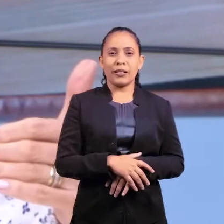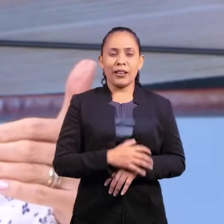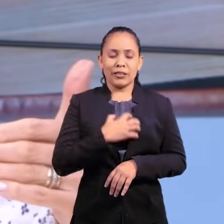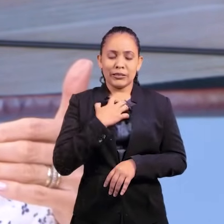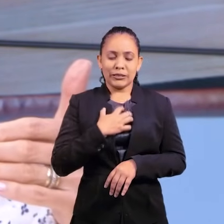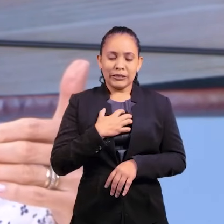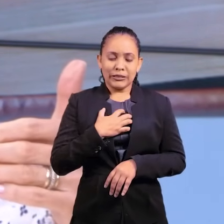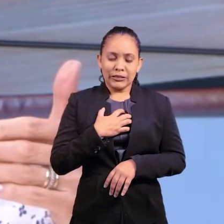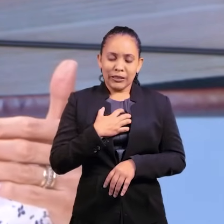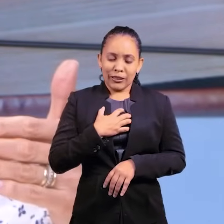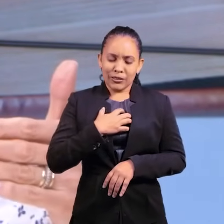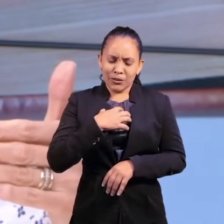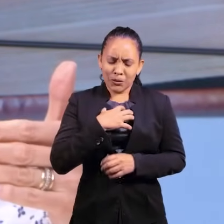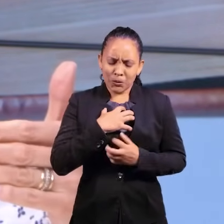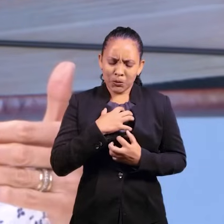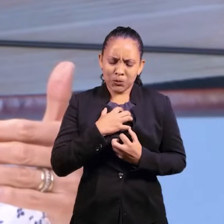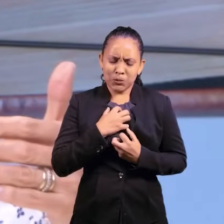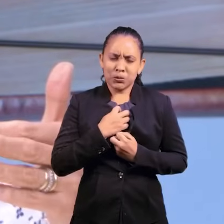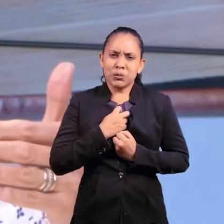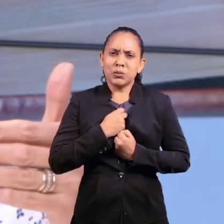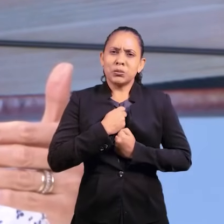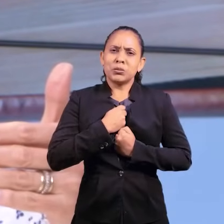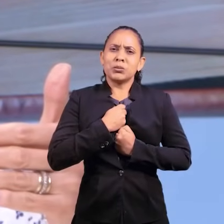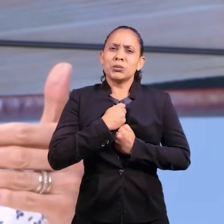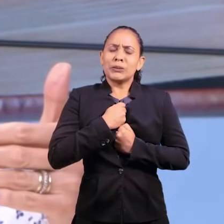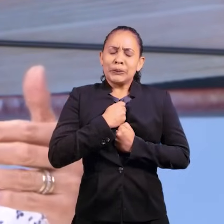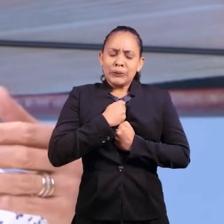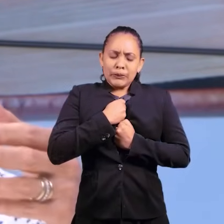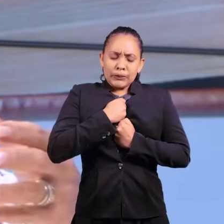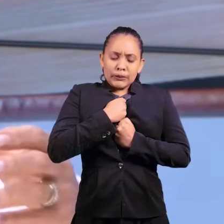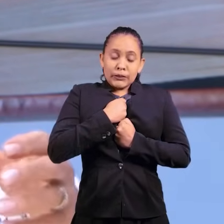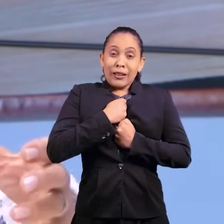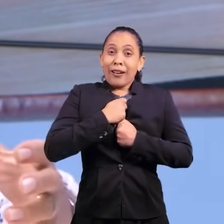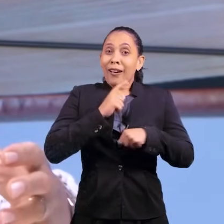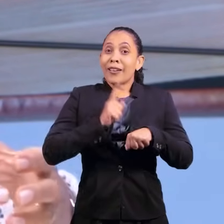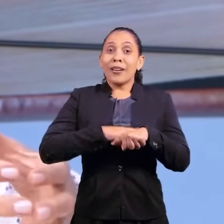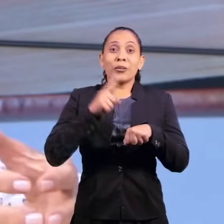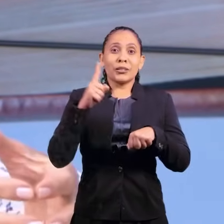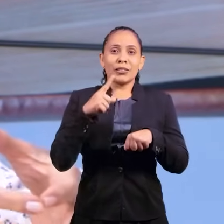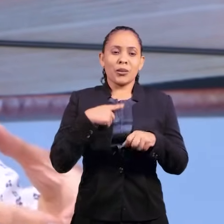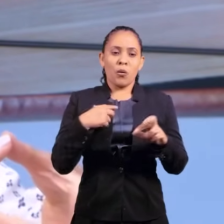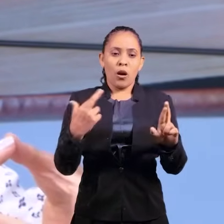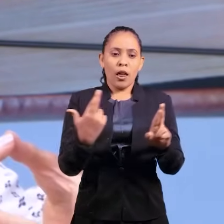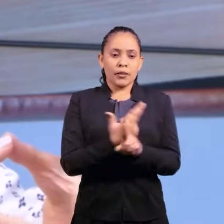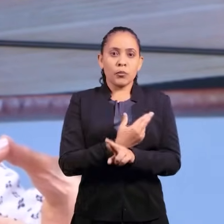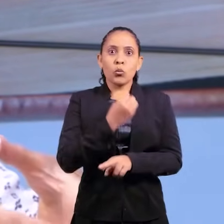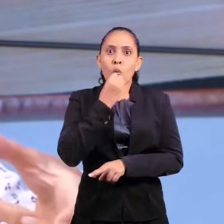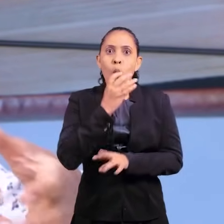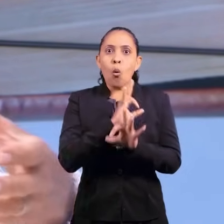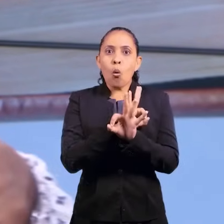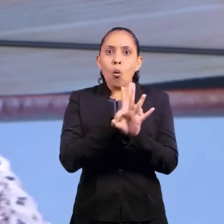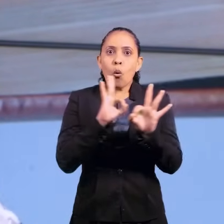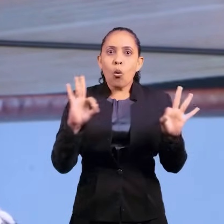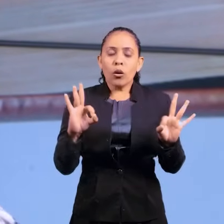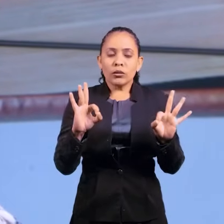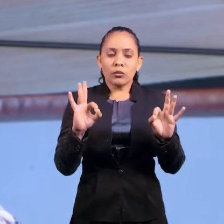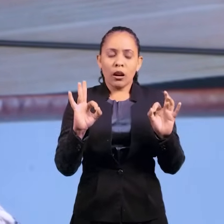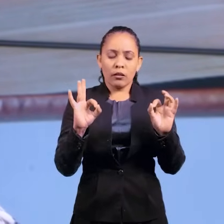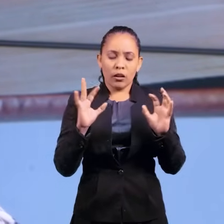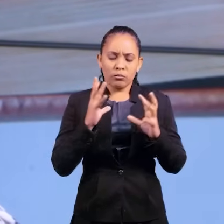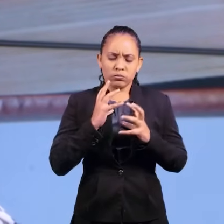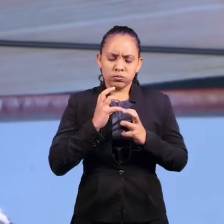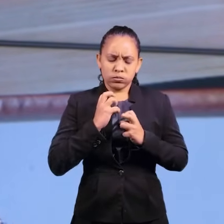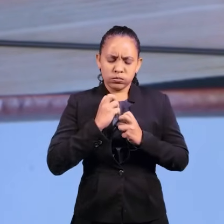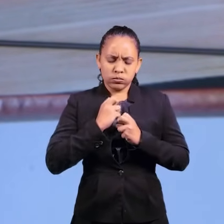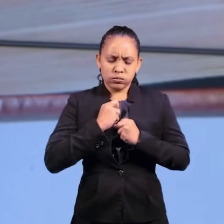feridas grandes. É verdade. Né? Porque elas vão se acumulando, e daqui a pouco um relacionamento que era muito bom, fica um relacionamento